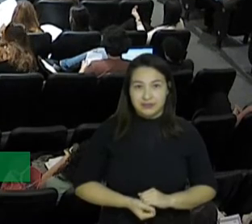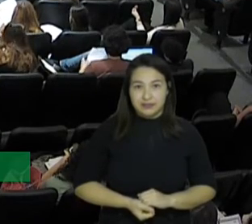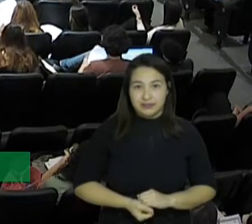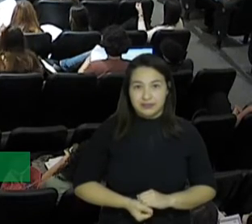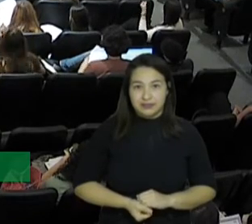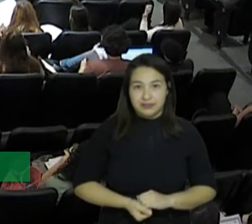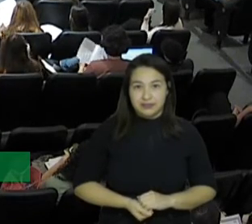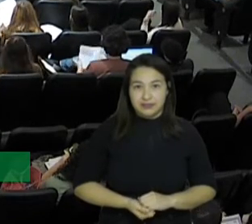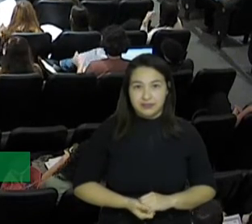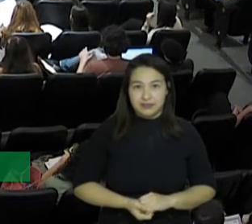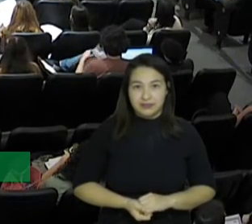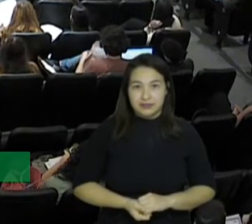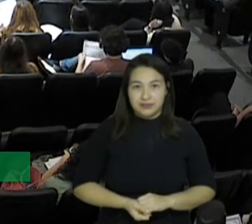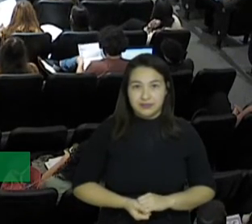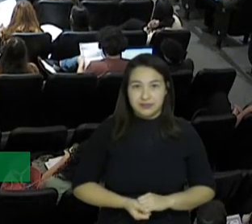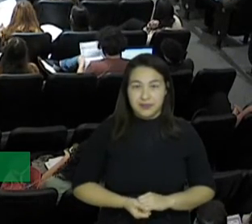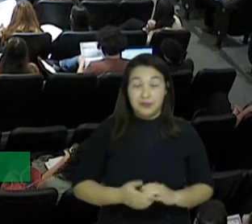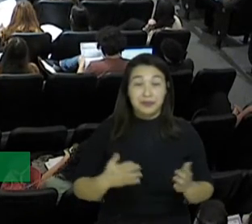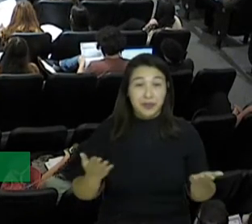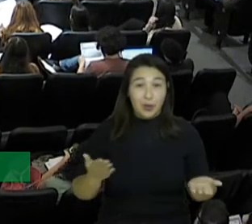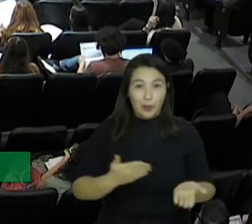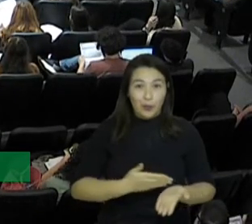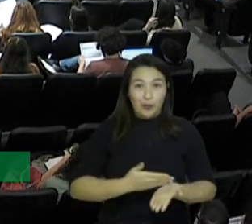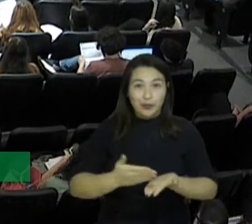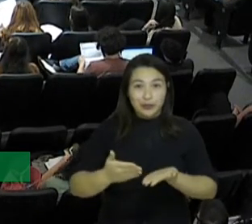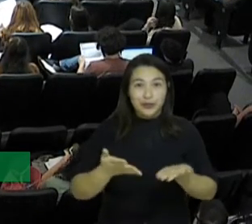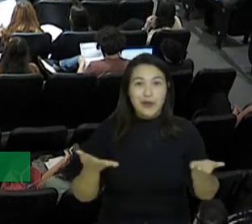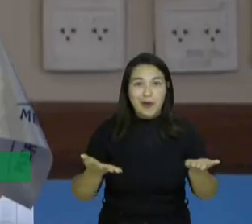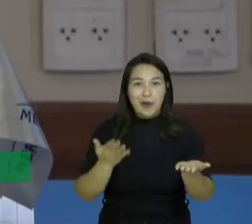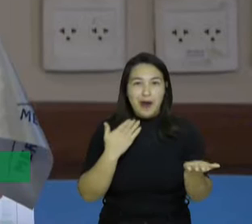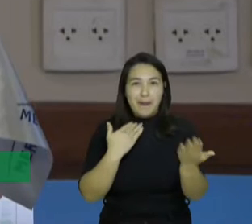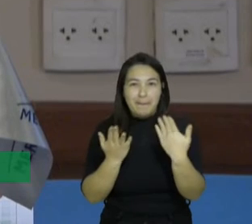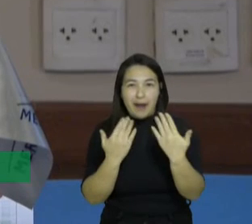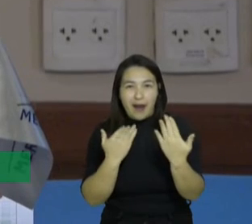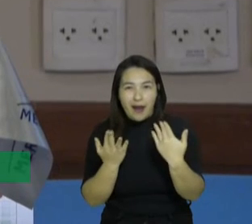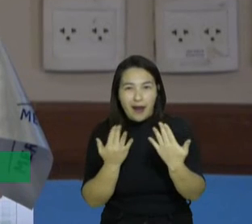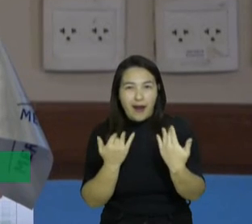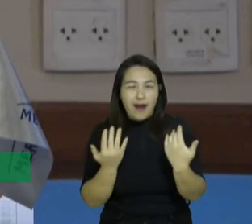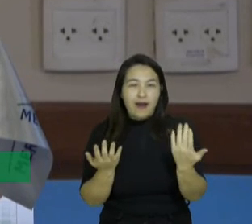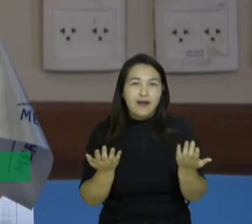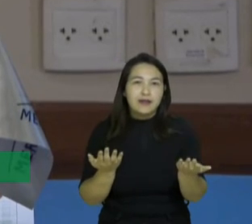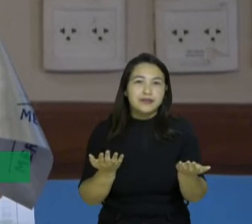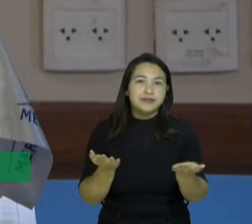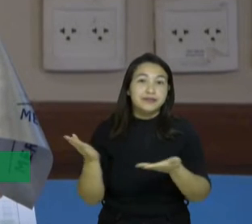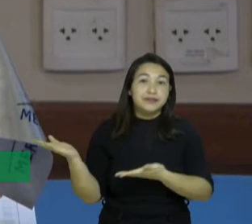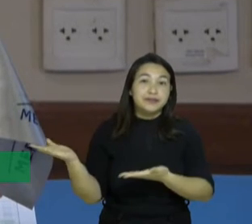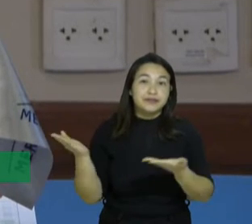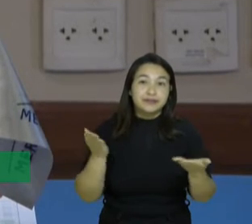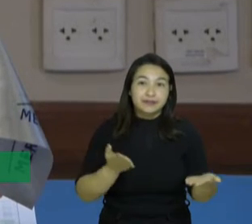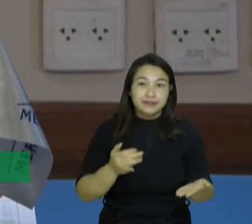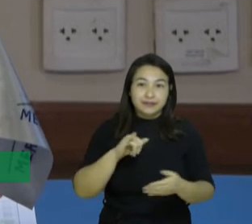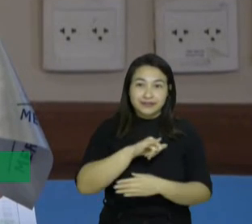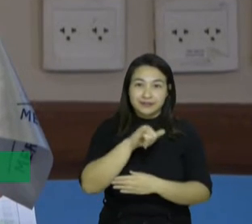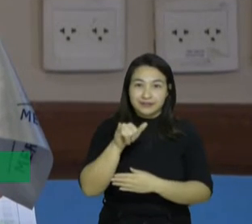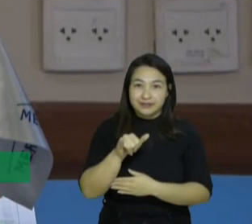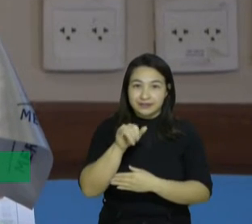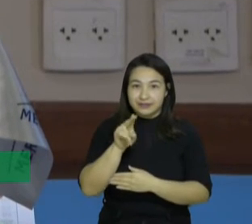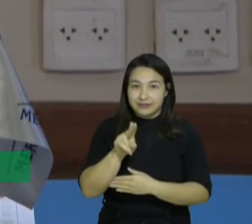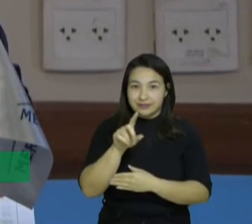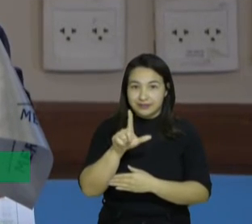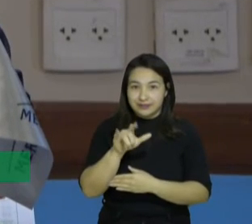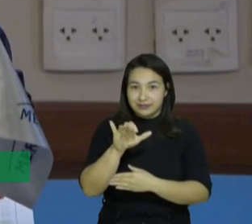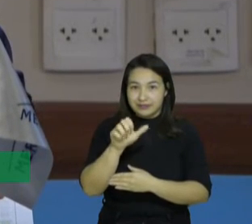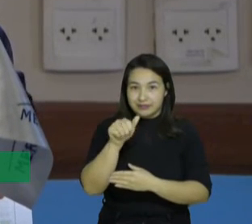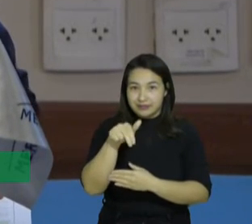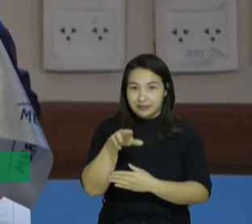prazer então seguindo o nosso bate-papo aqui cono a palavra o seor Juliano frer